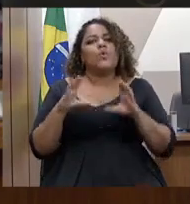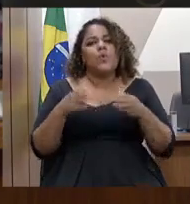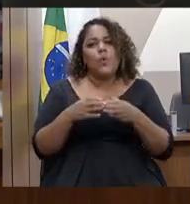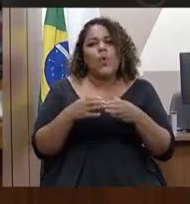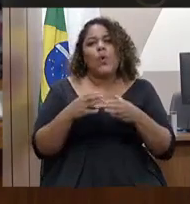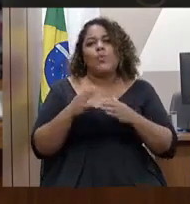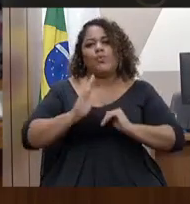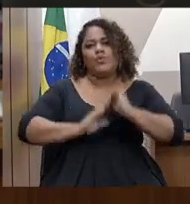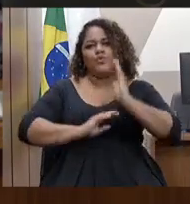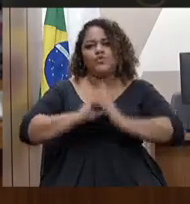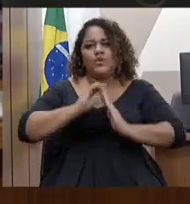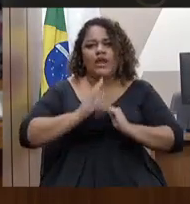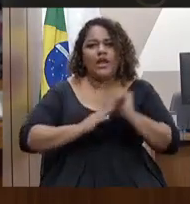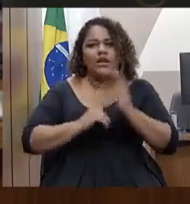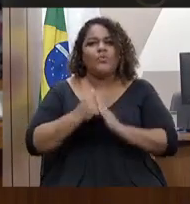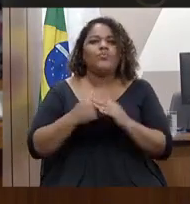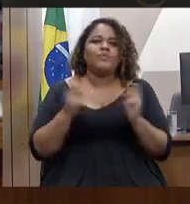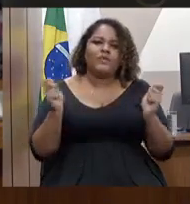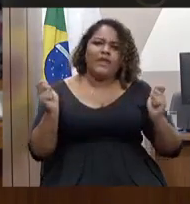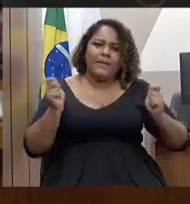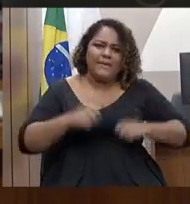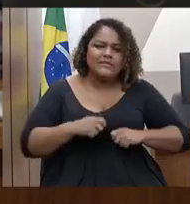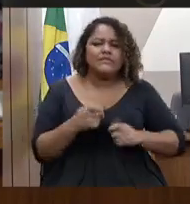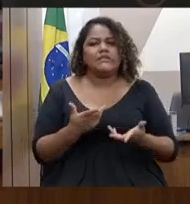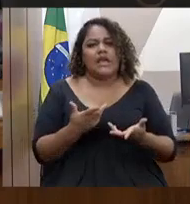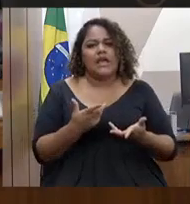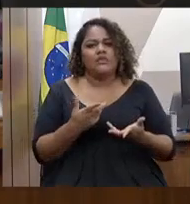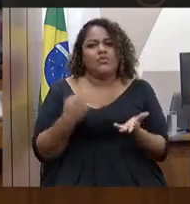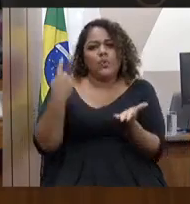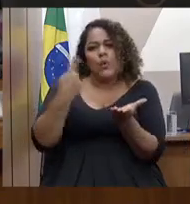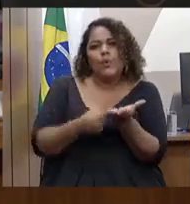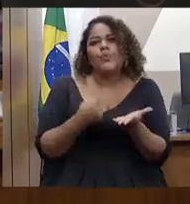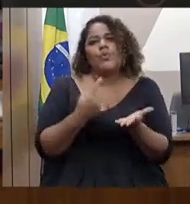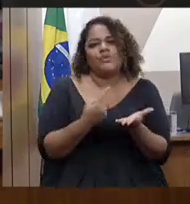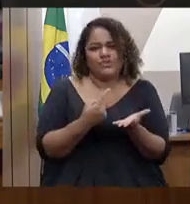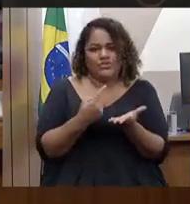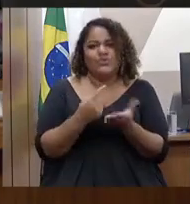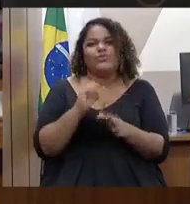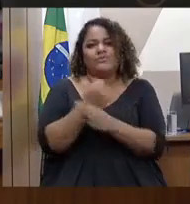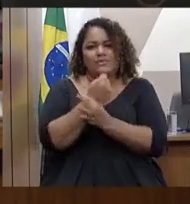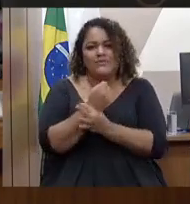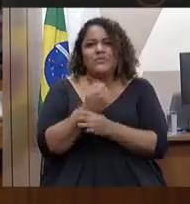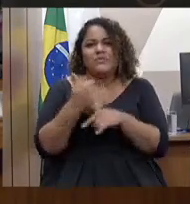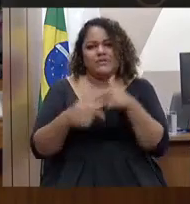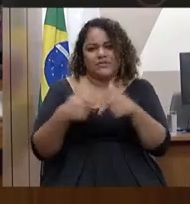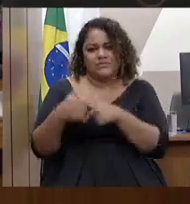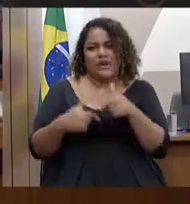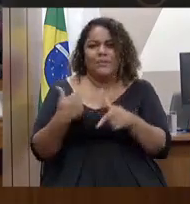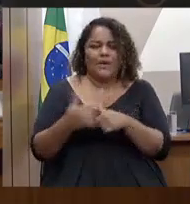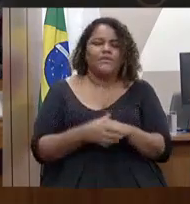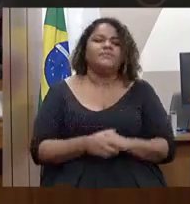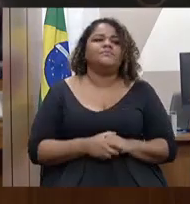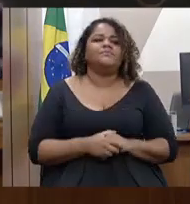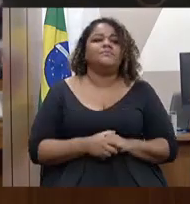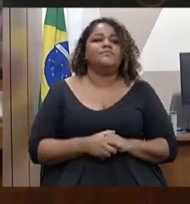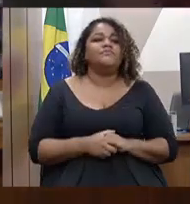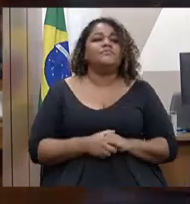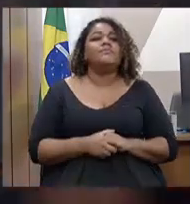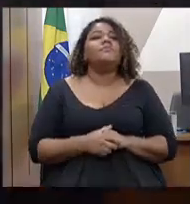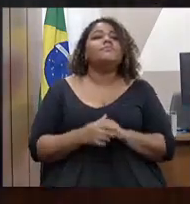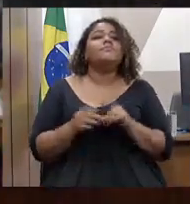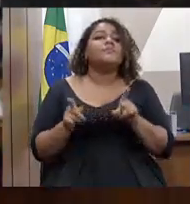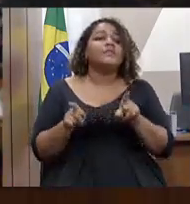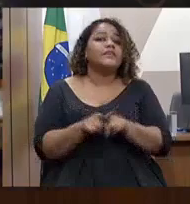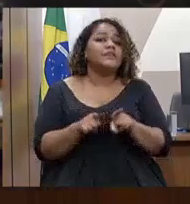e comprometidos com a questão da segurança no trabalho e também da necessidade de ter